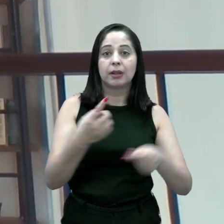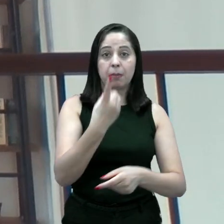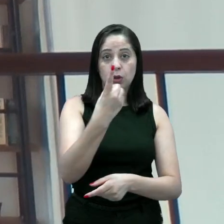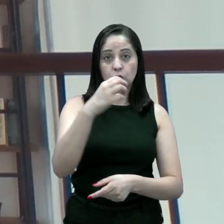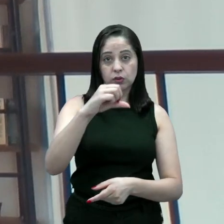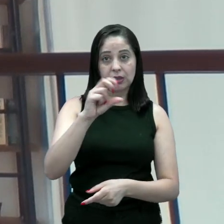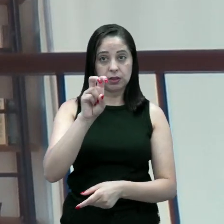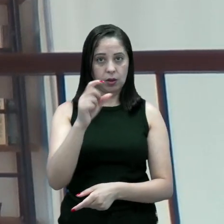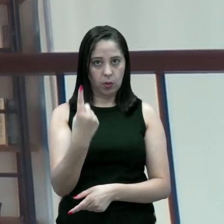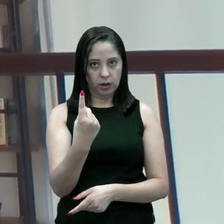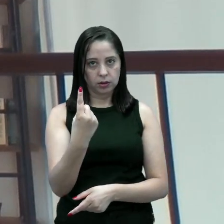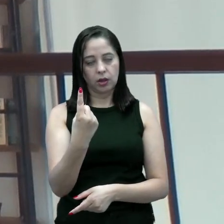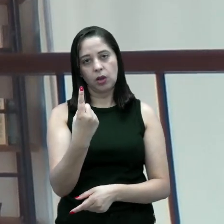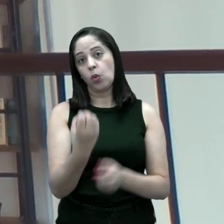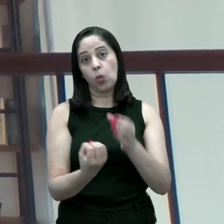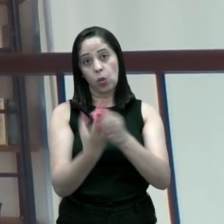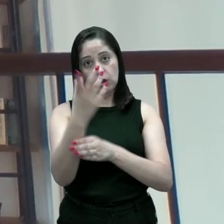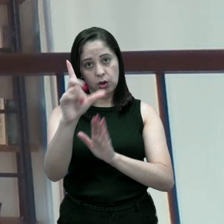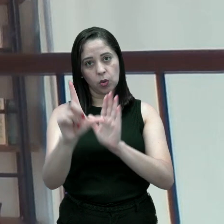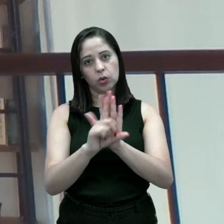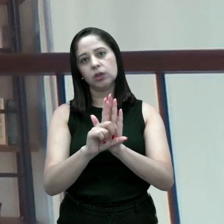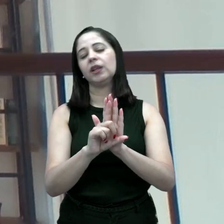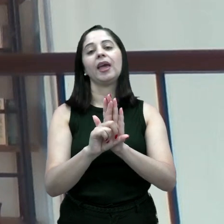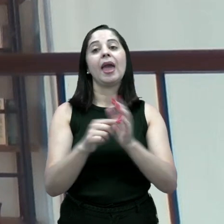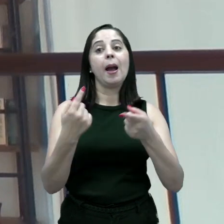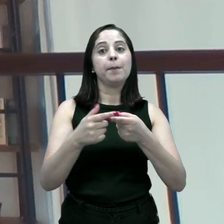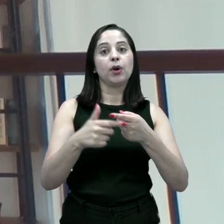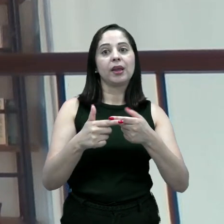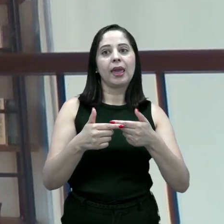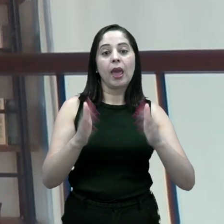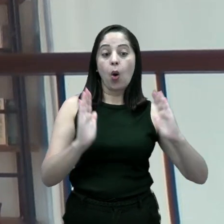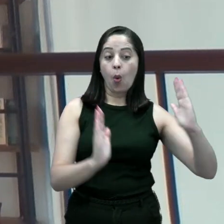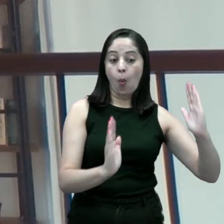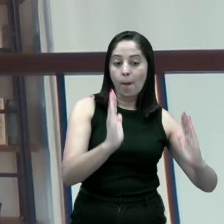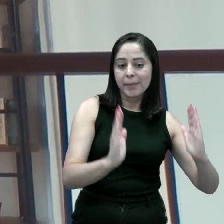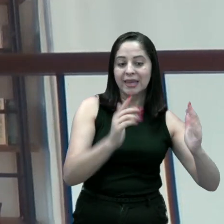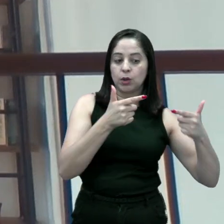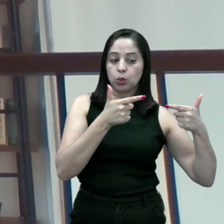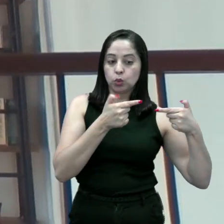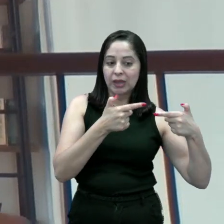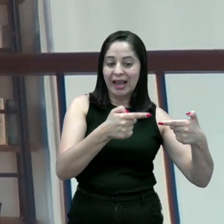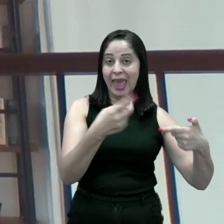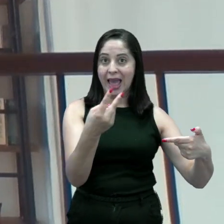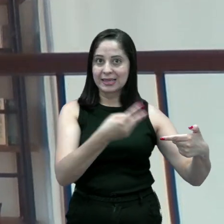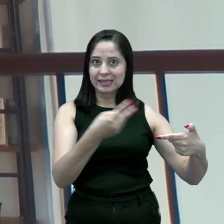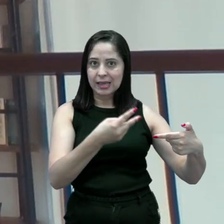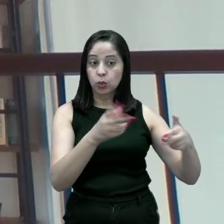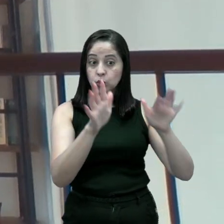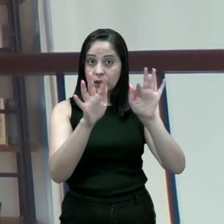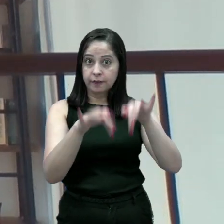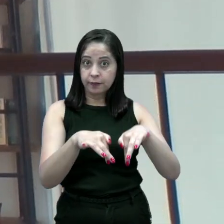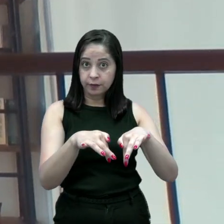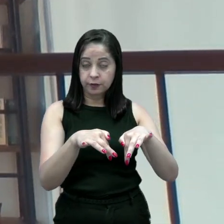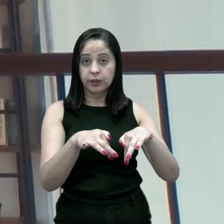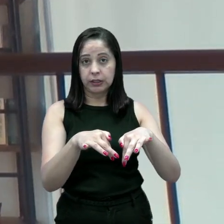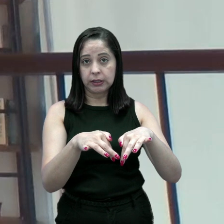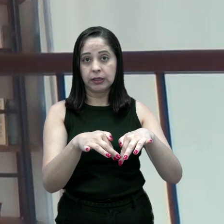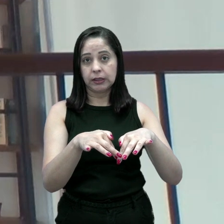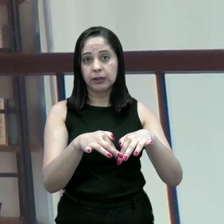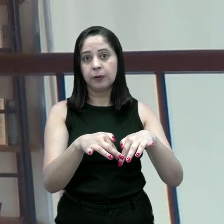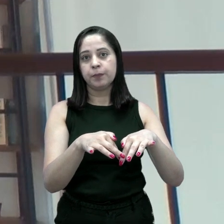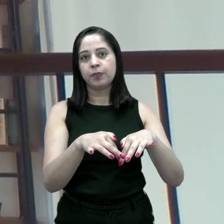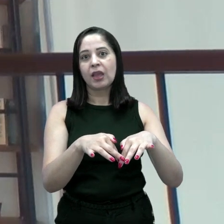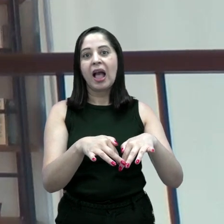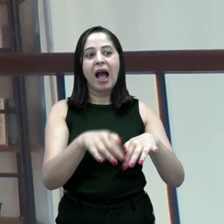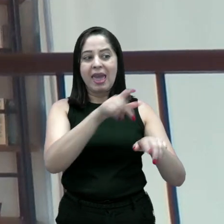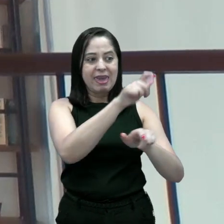lembrando aí que a gente estava no fim da Segunda Guerra, né? Passando aí pelo final da Segunda Guerra e com todos esses movimentos de